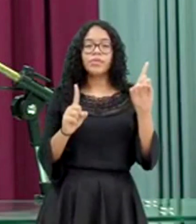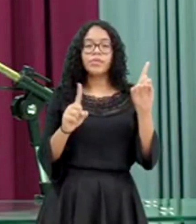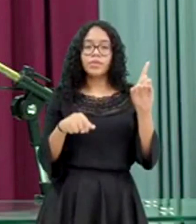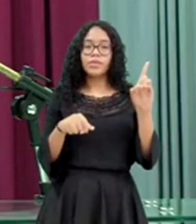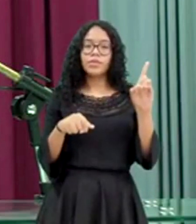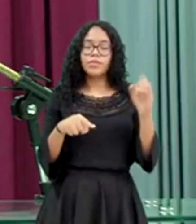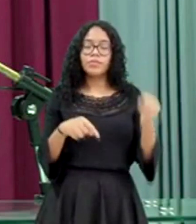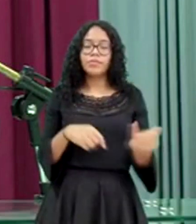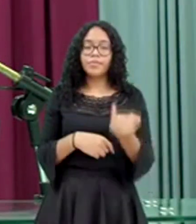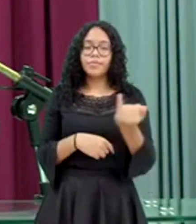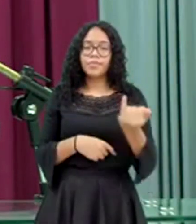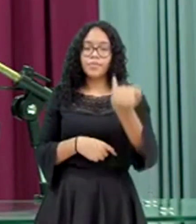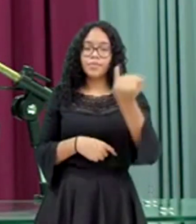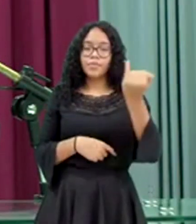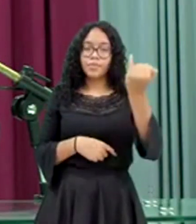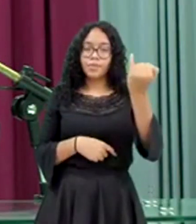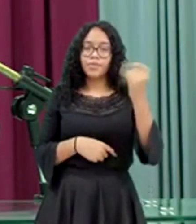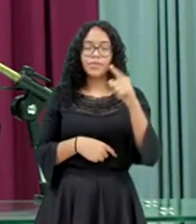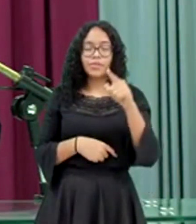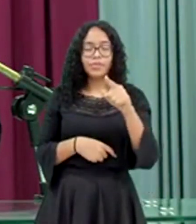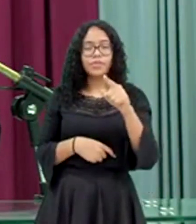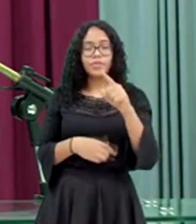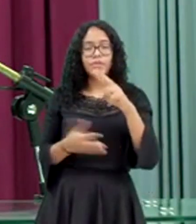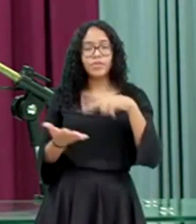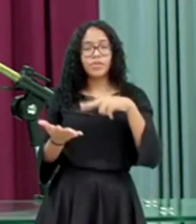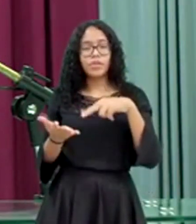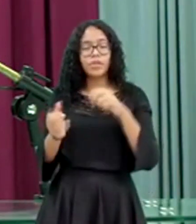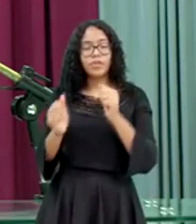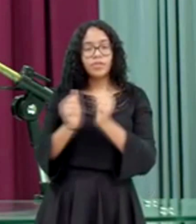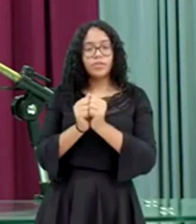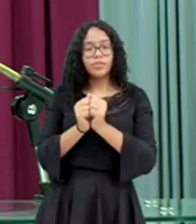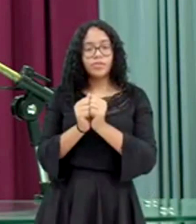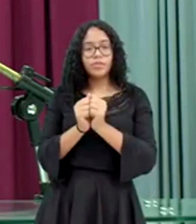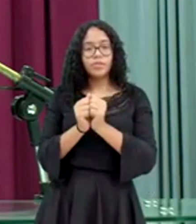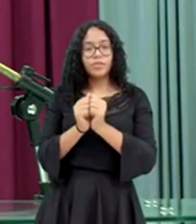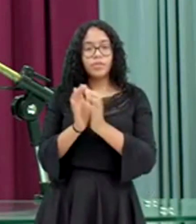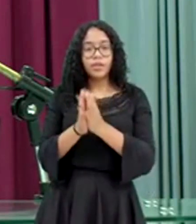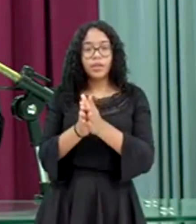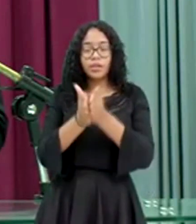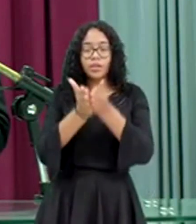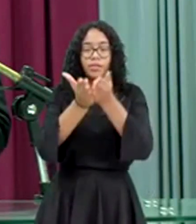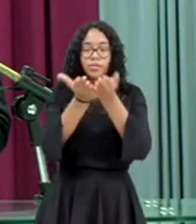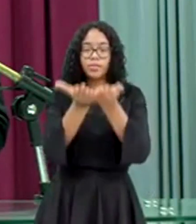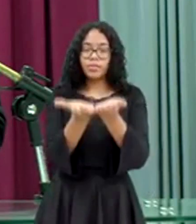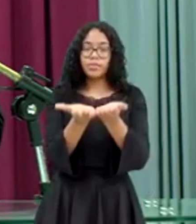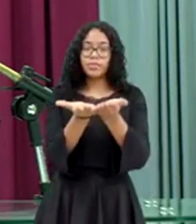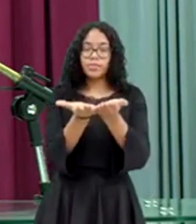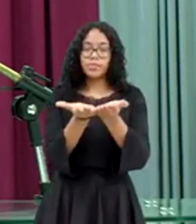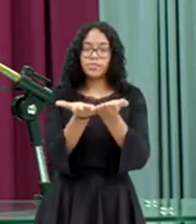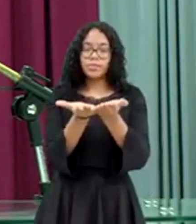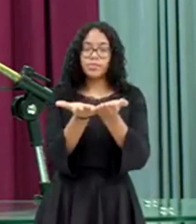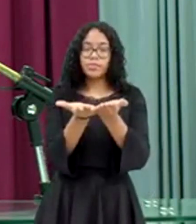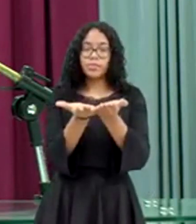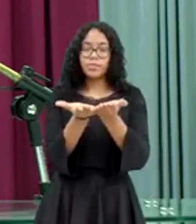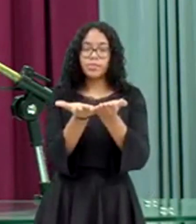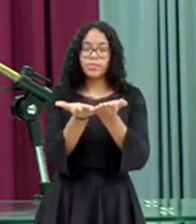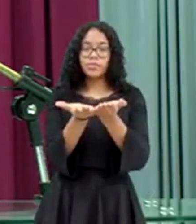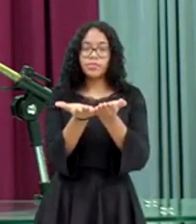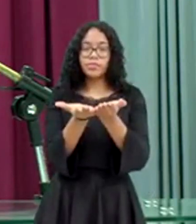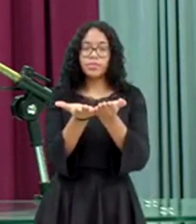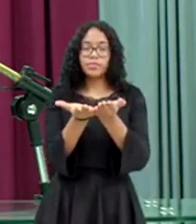muito importante que você acompanhe aí, abrindo a sua Bíblia, lá